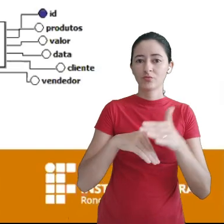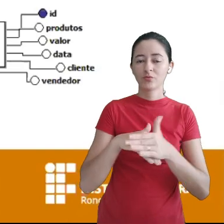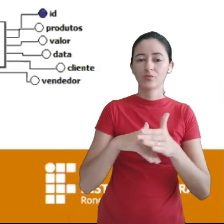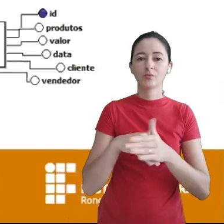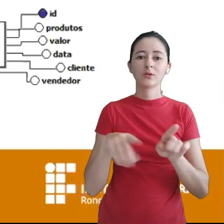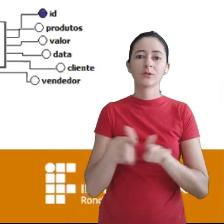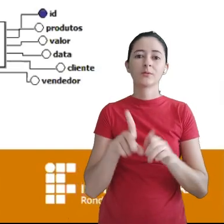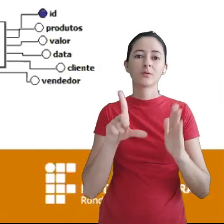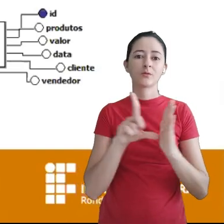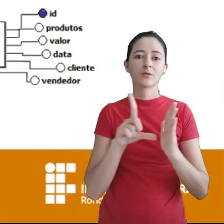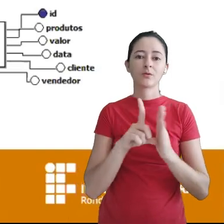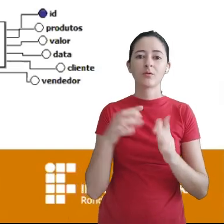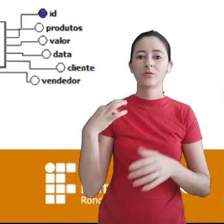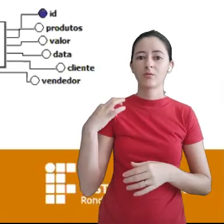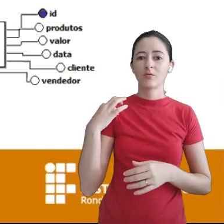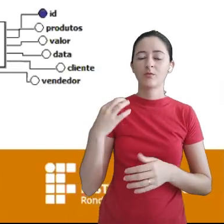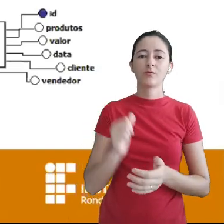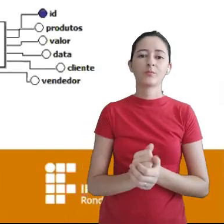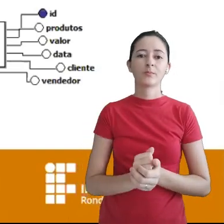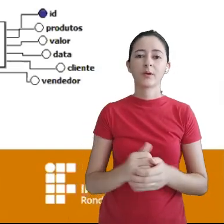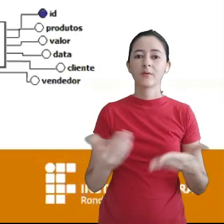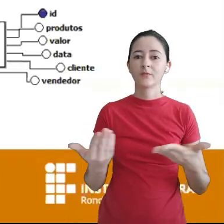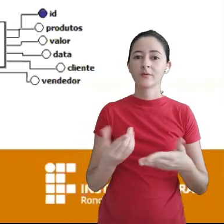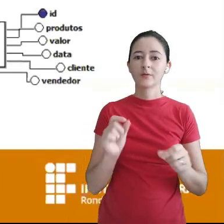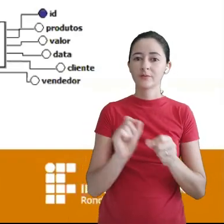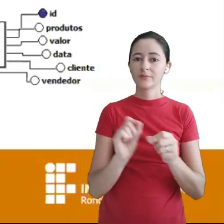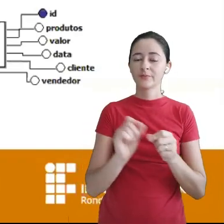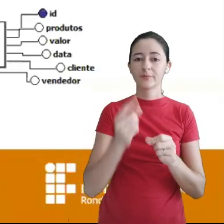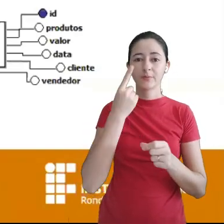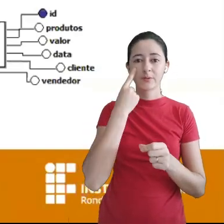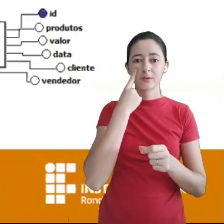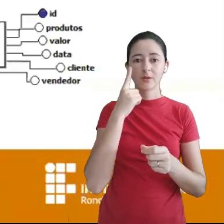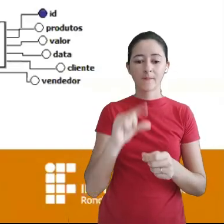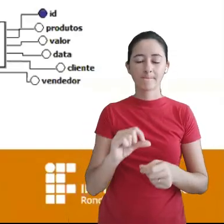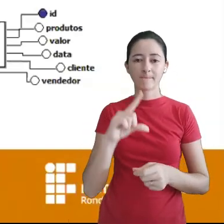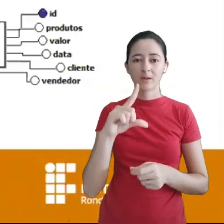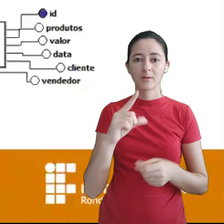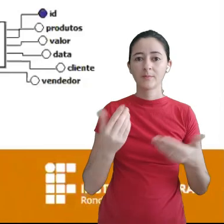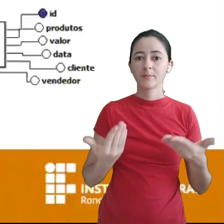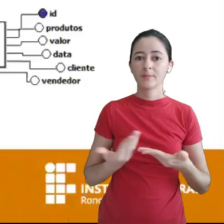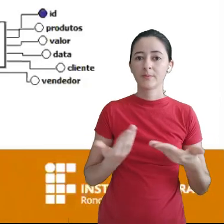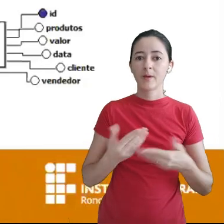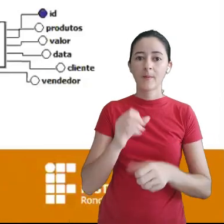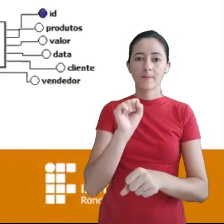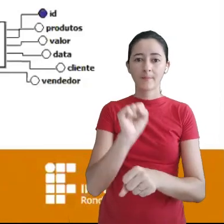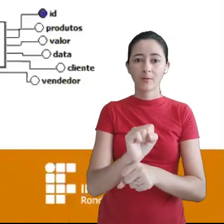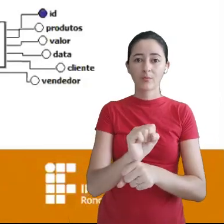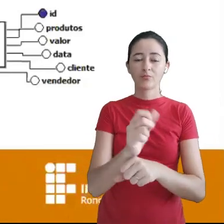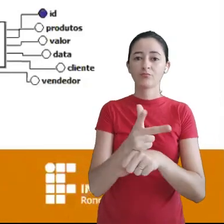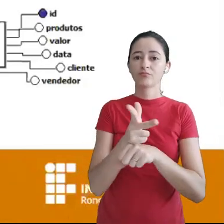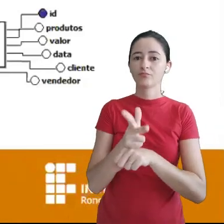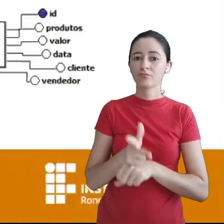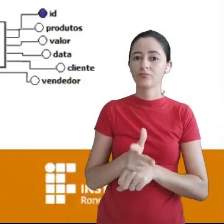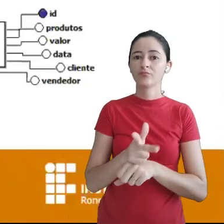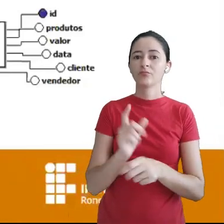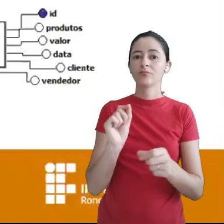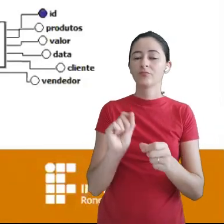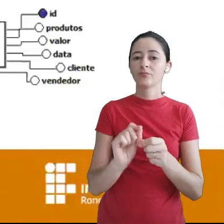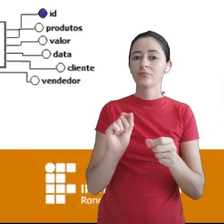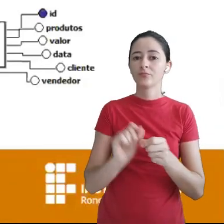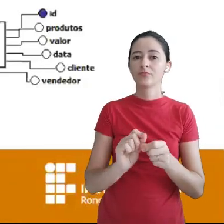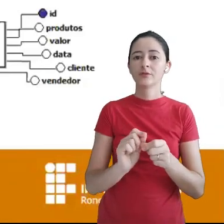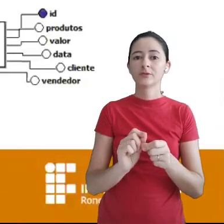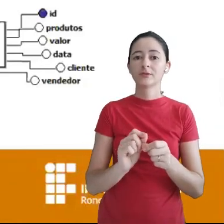futebol, do campeonato de futebol e da loja de venda de roupas. Então, vocês fizeram a cardinalidade máxima até agora há pouco. E agora, façam,